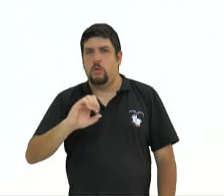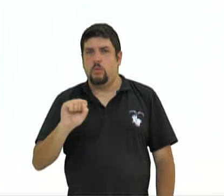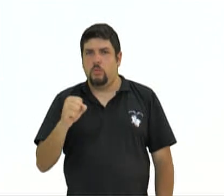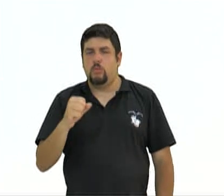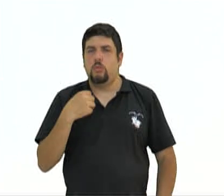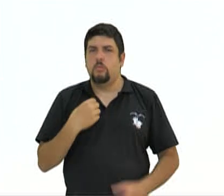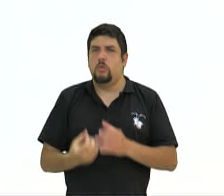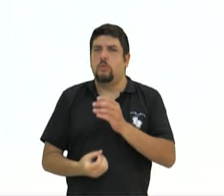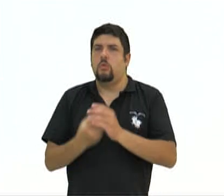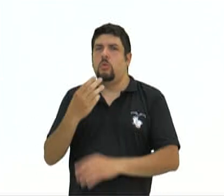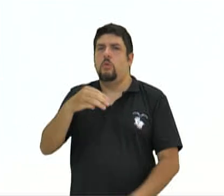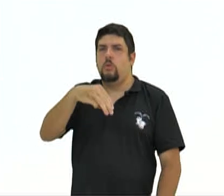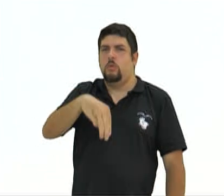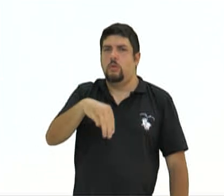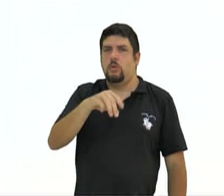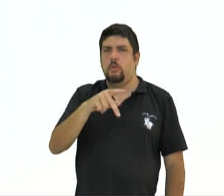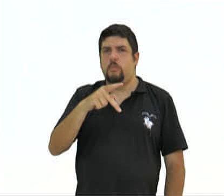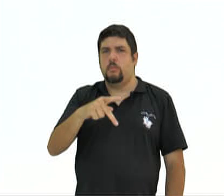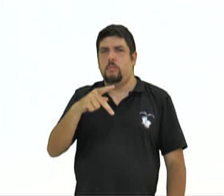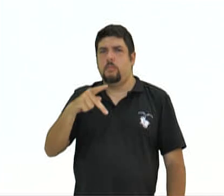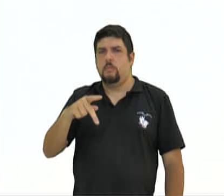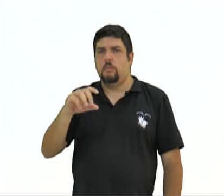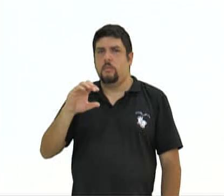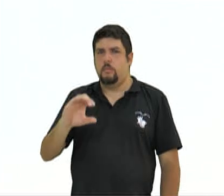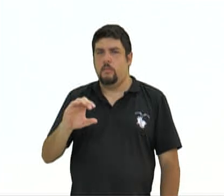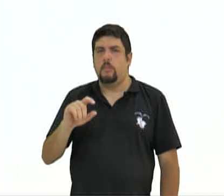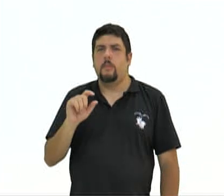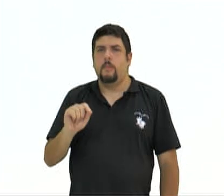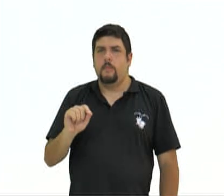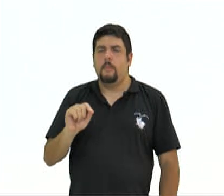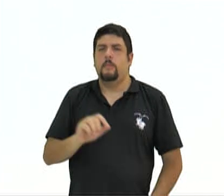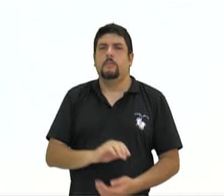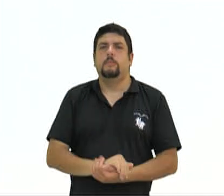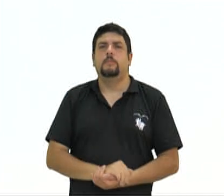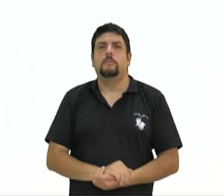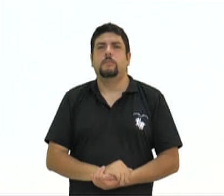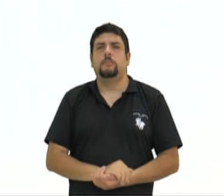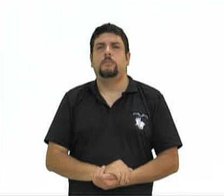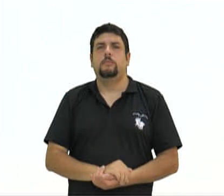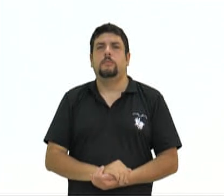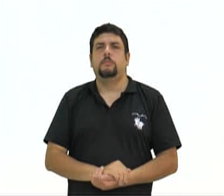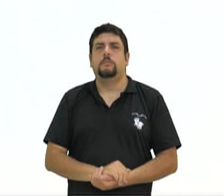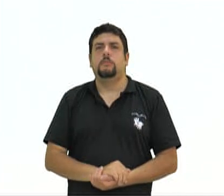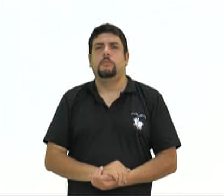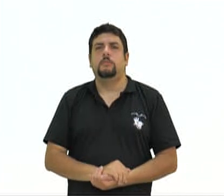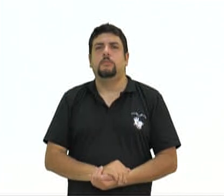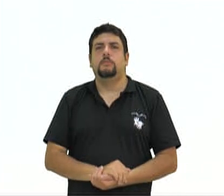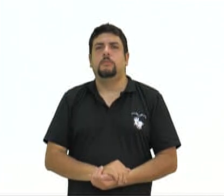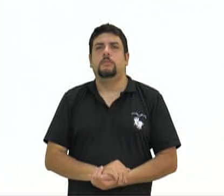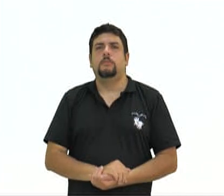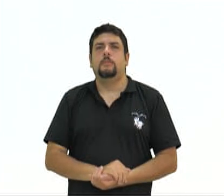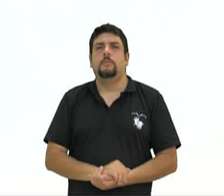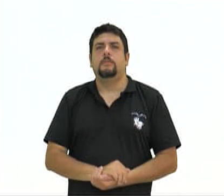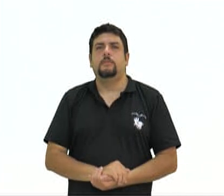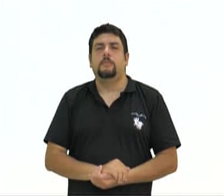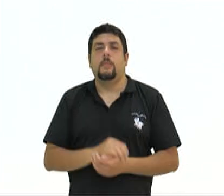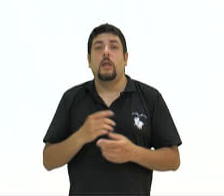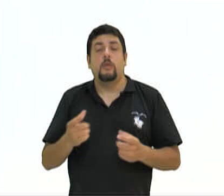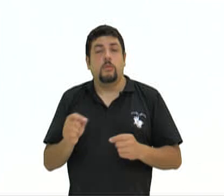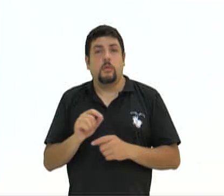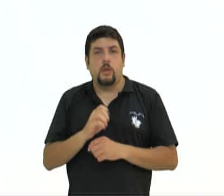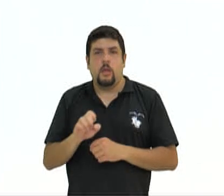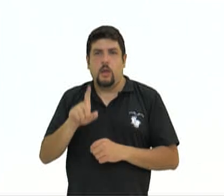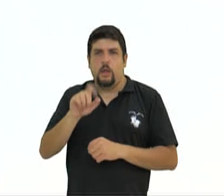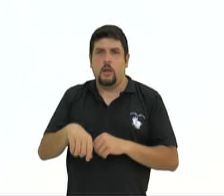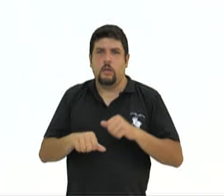O MPPC, o Motion Pictures Patent Content, acho que está bom meu inglês, mais ou menos, gerou uma mudança